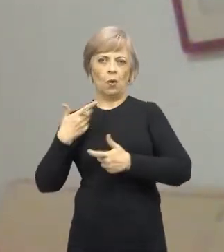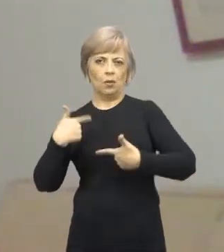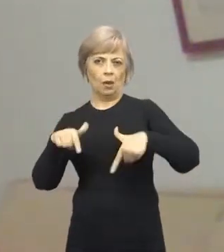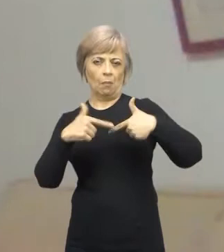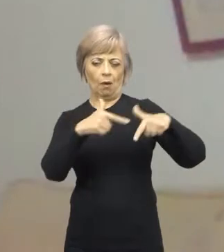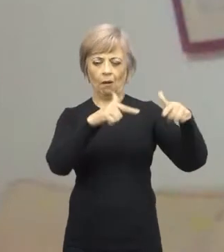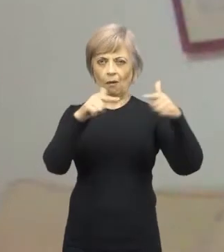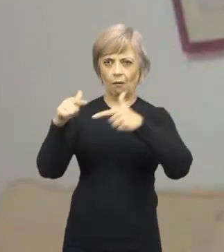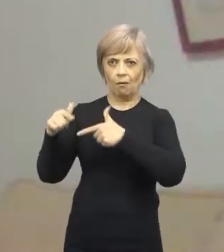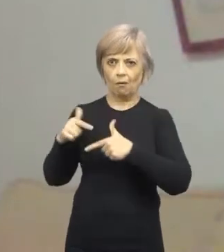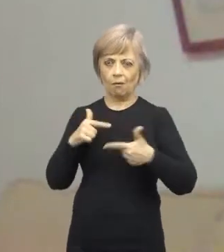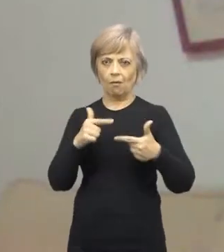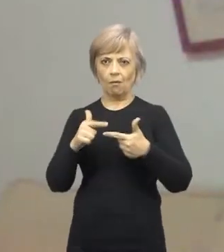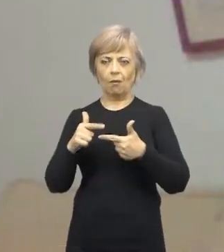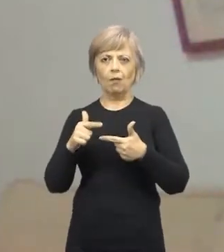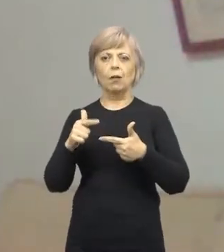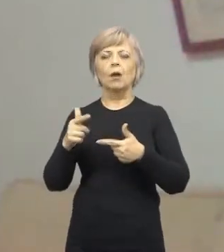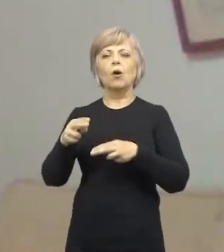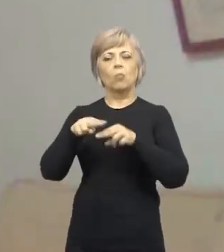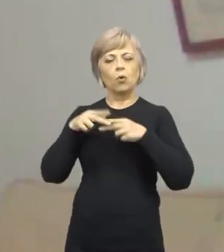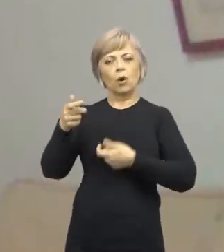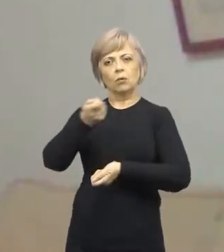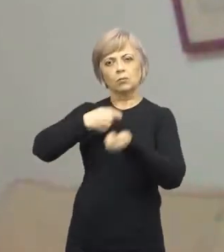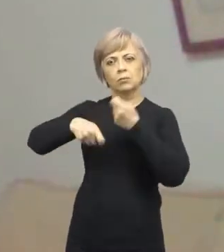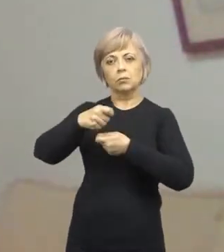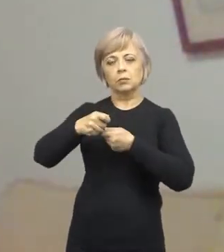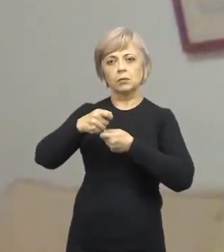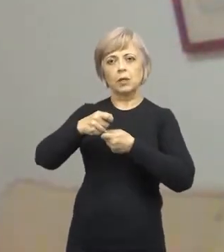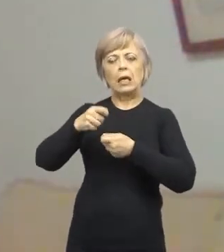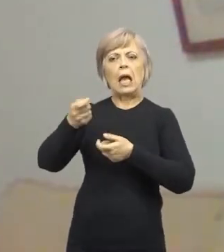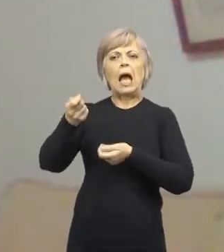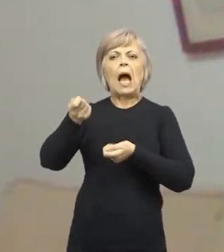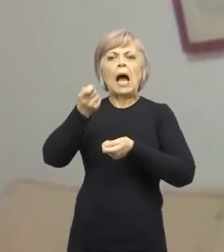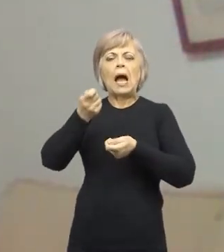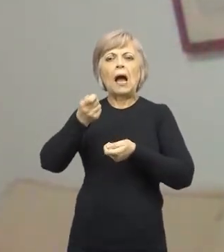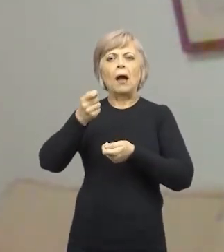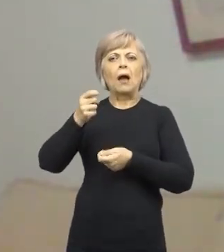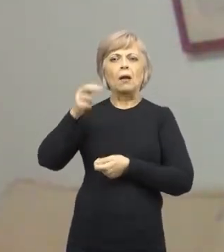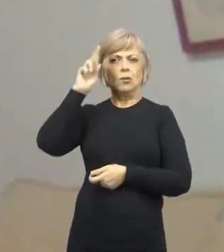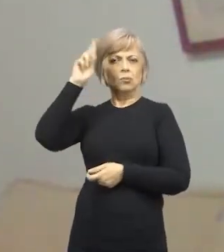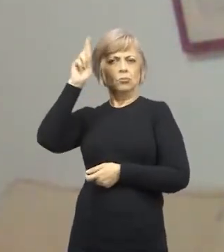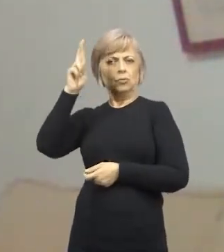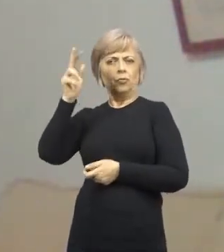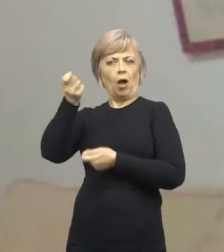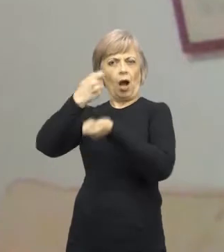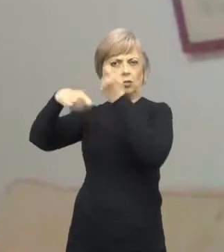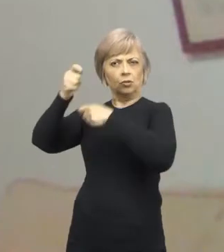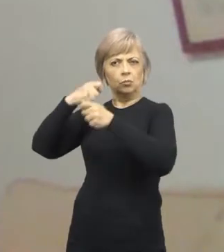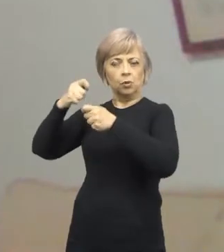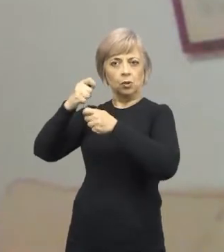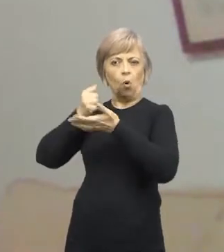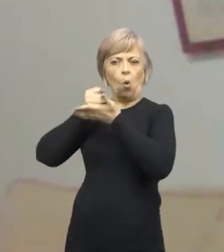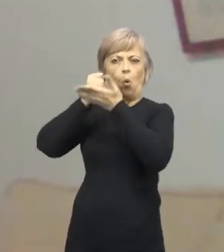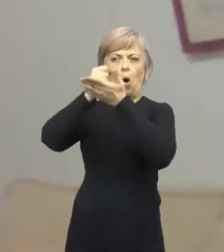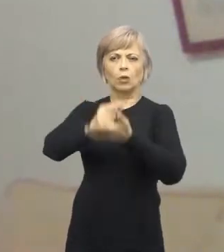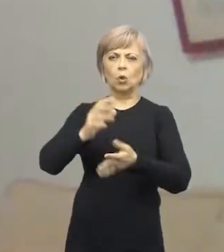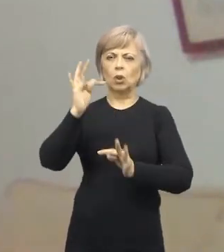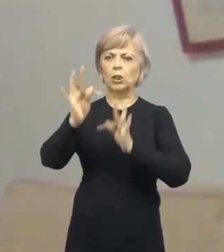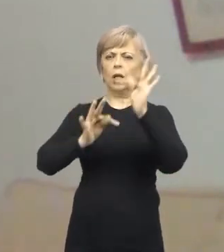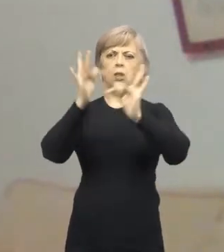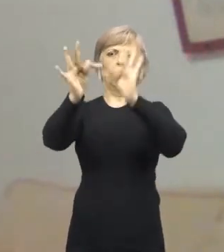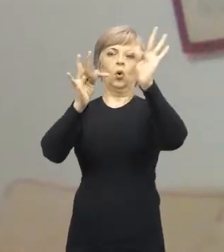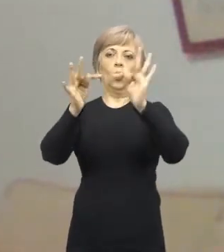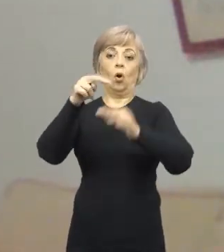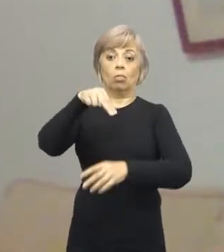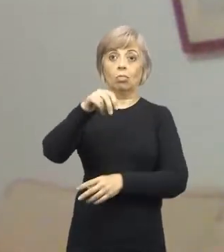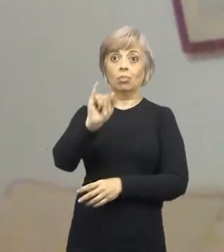que têm sido feitas. Nós recebemos da administração um apoio enorme tecnológico. E o NAI